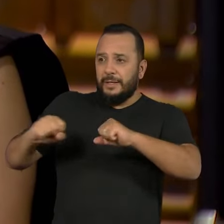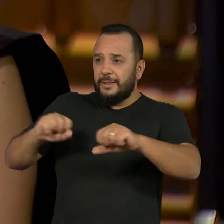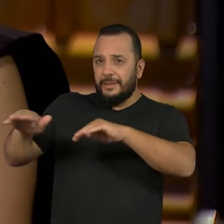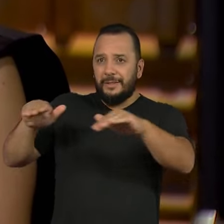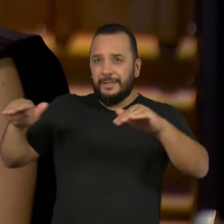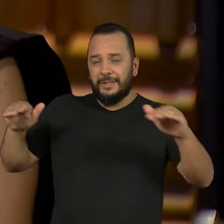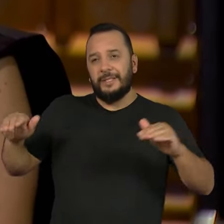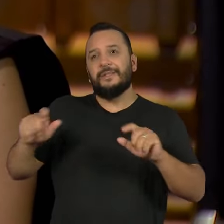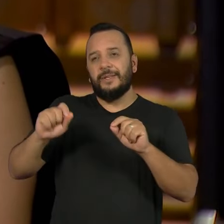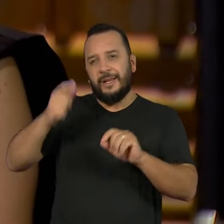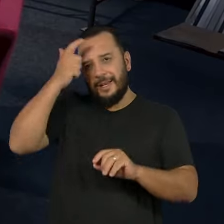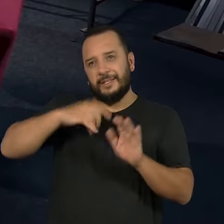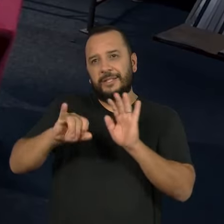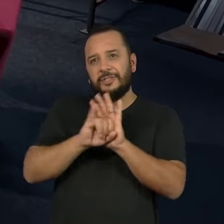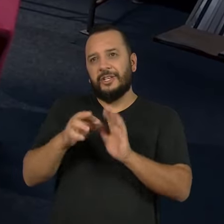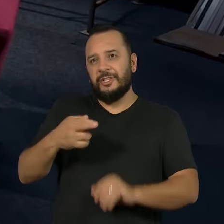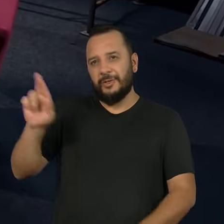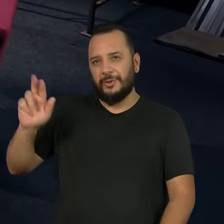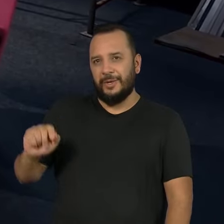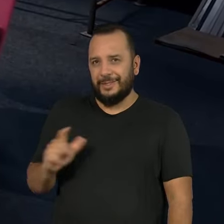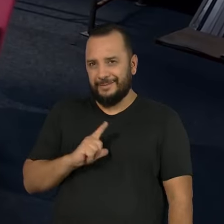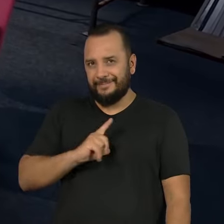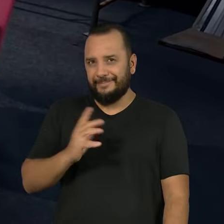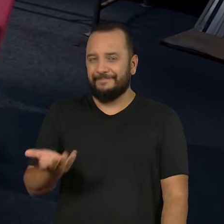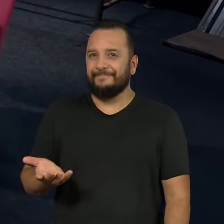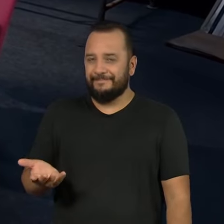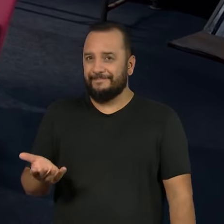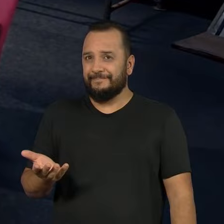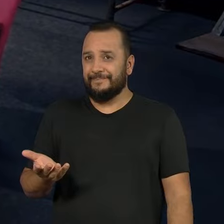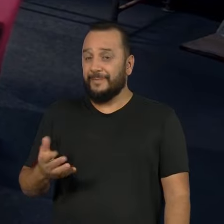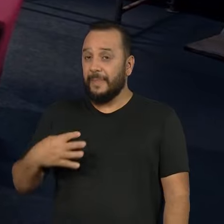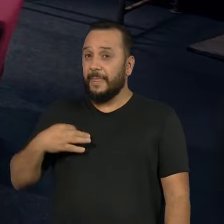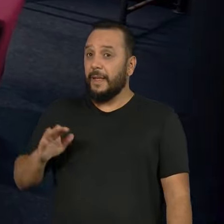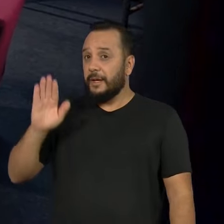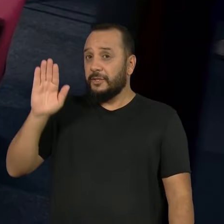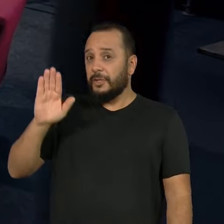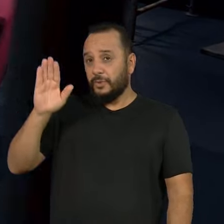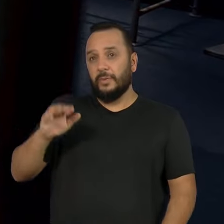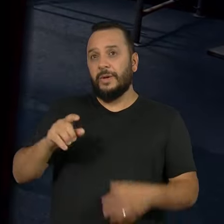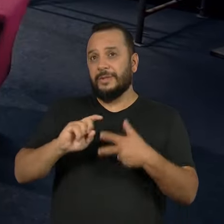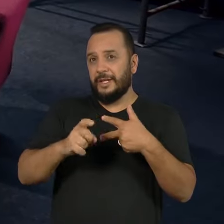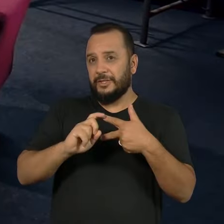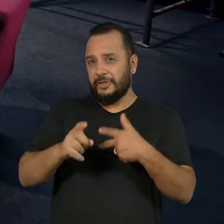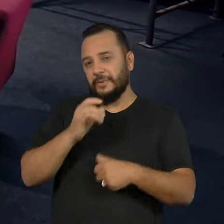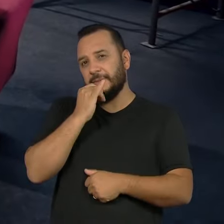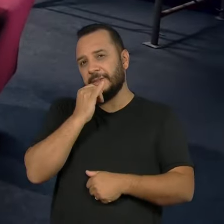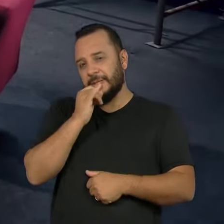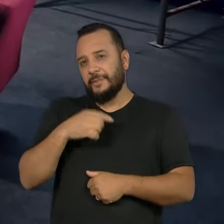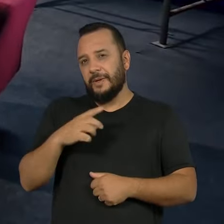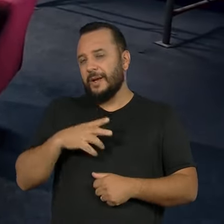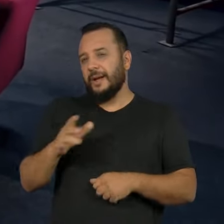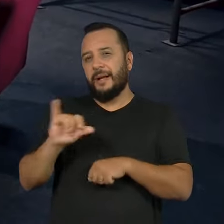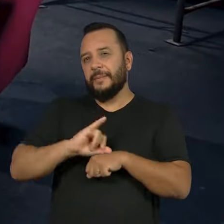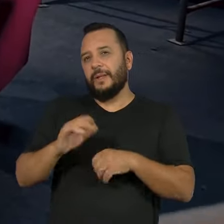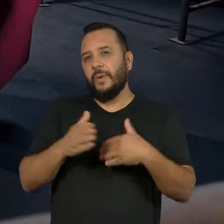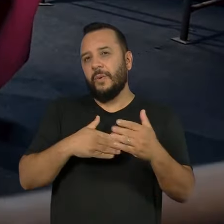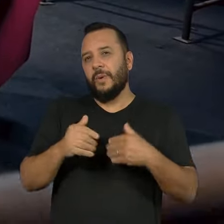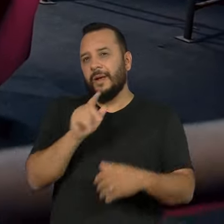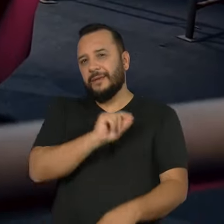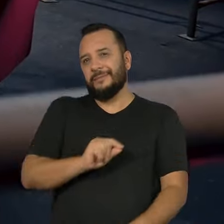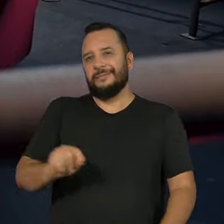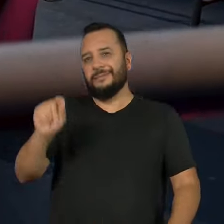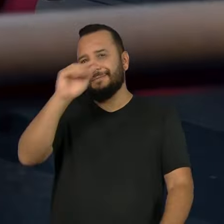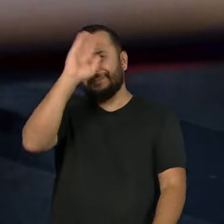identidade religiosa de alguma forma e aí no no todo das candidaturas ao legislativo por exemplo Vamos pegar uma capital qualquer a gente